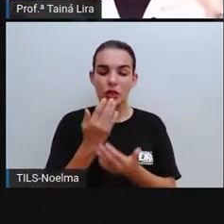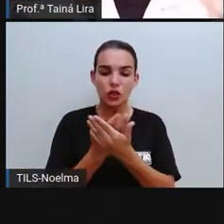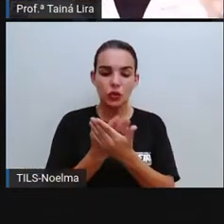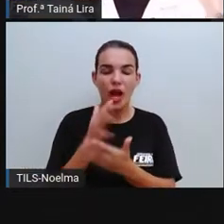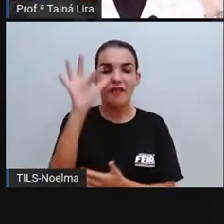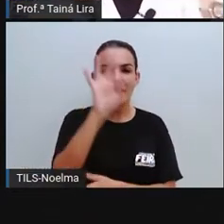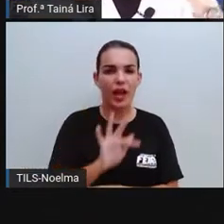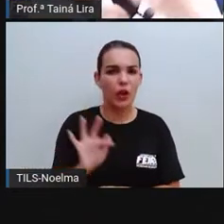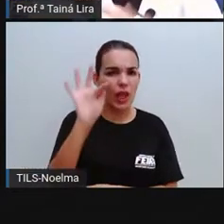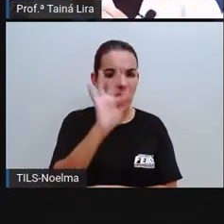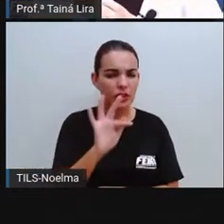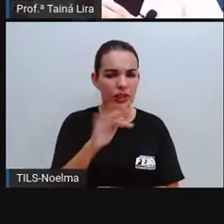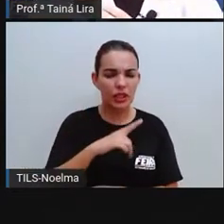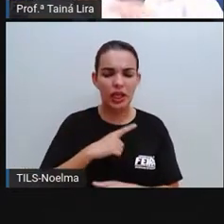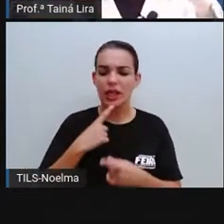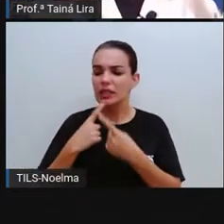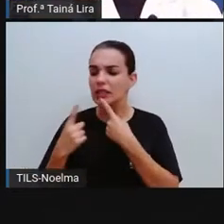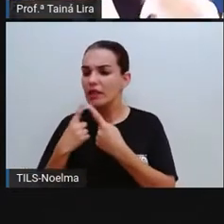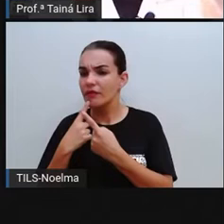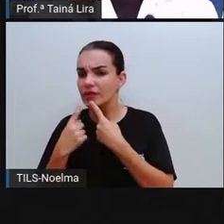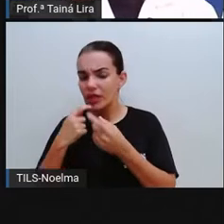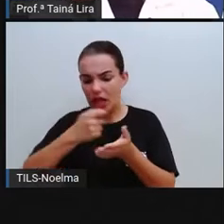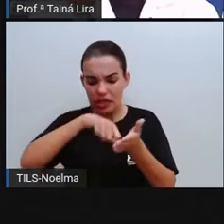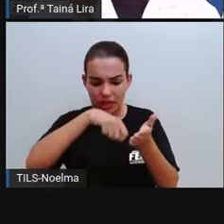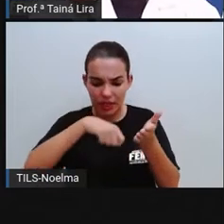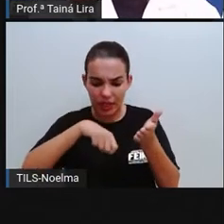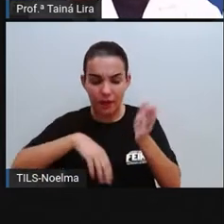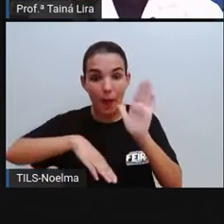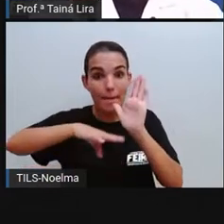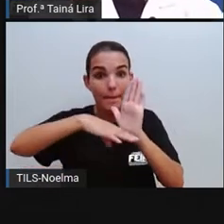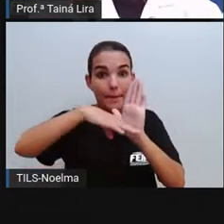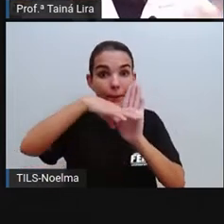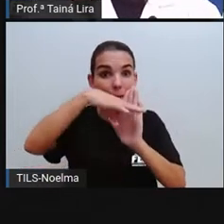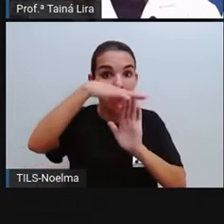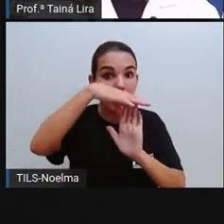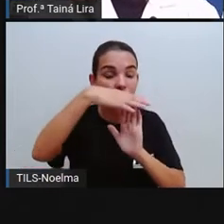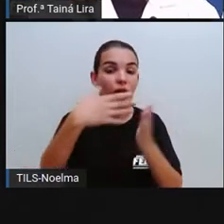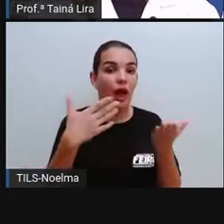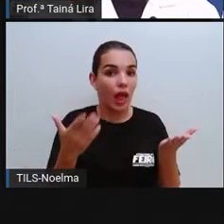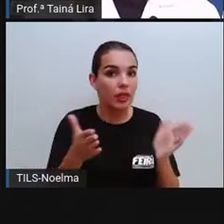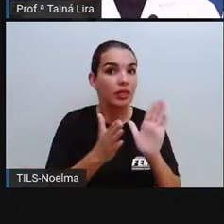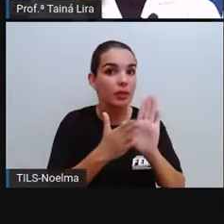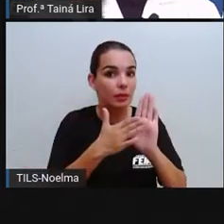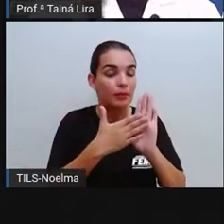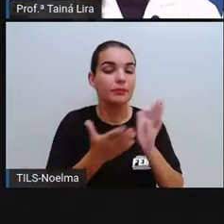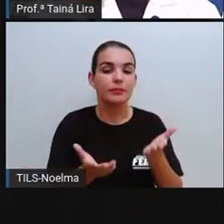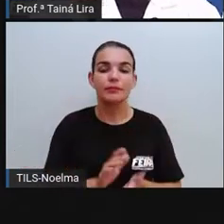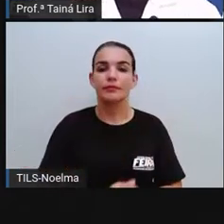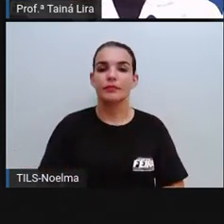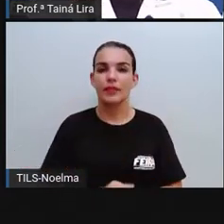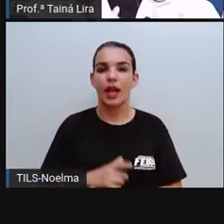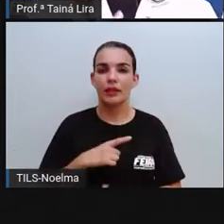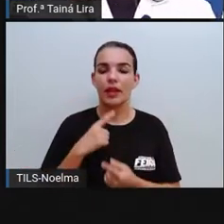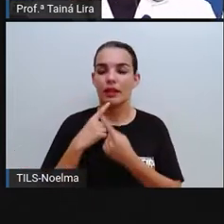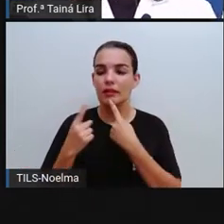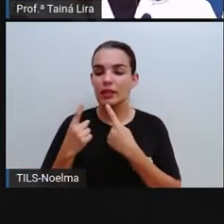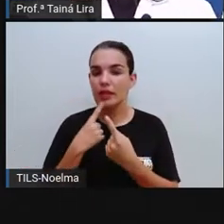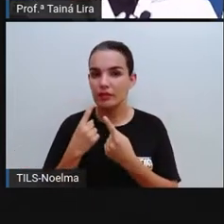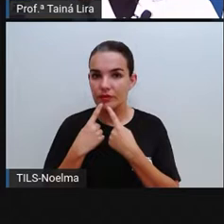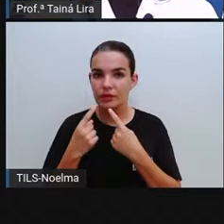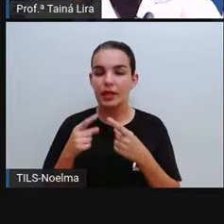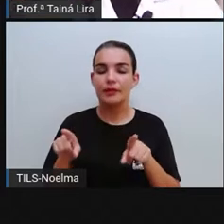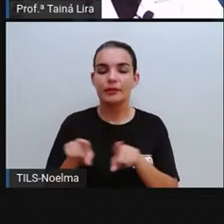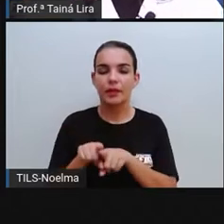uma entrevista para escrever um projeto. Então, existem vários tipos de entrevista. Então, a entrevista também serve